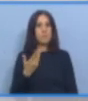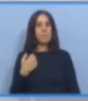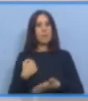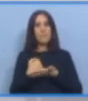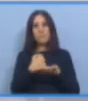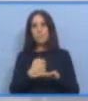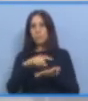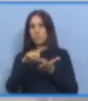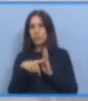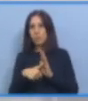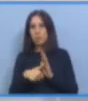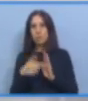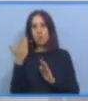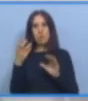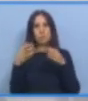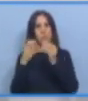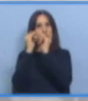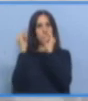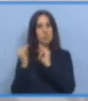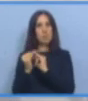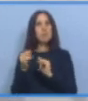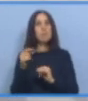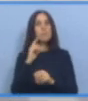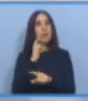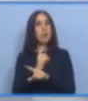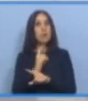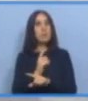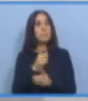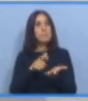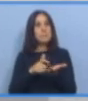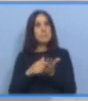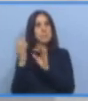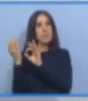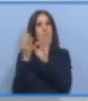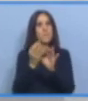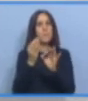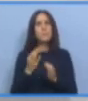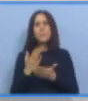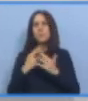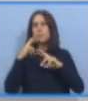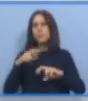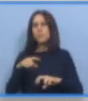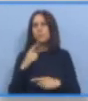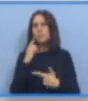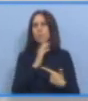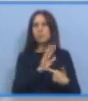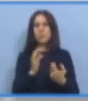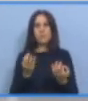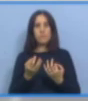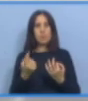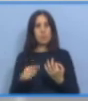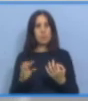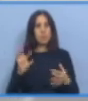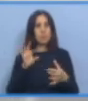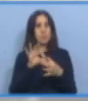de projetos da comunidade internacional em benefício daqueles que precisam. Este estudo mostra que há, de facto, aqui esta